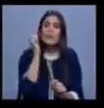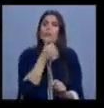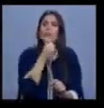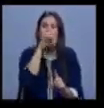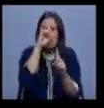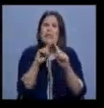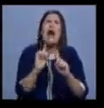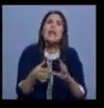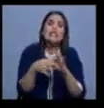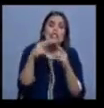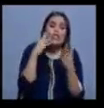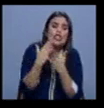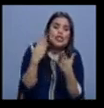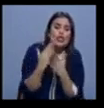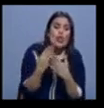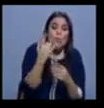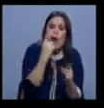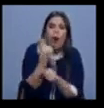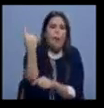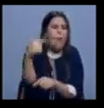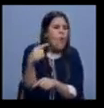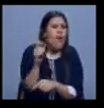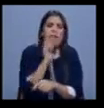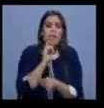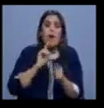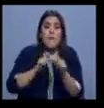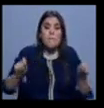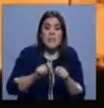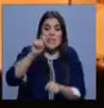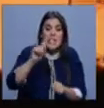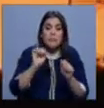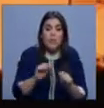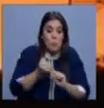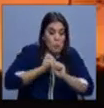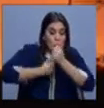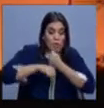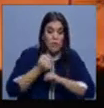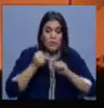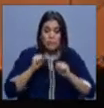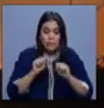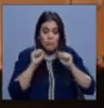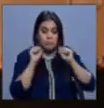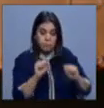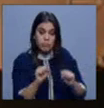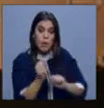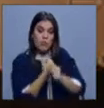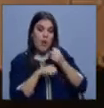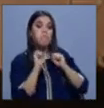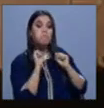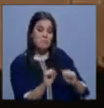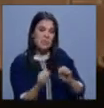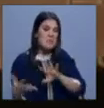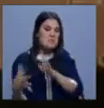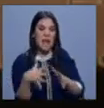Algo extraordinário, nunca feito até hoje. Conseguiram medir o chamado movimento próprio de cerca de